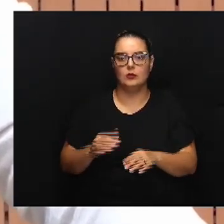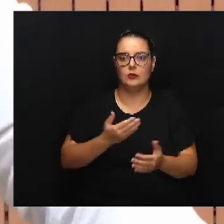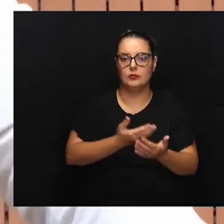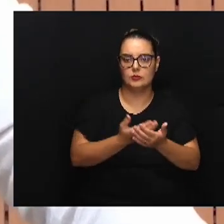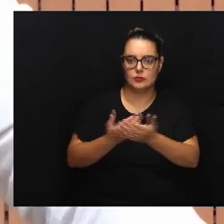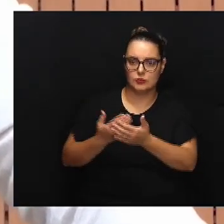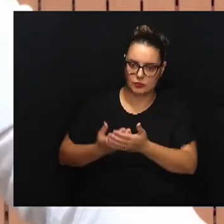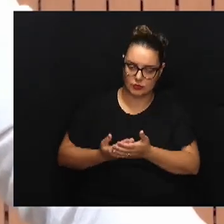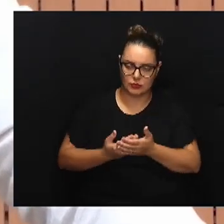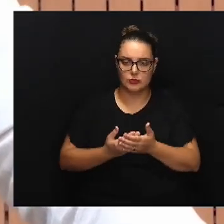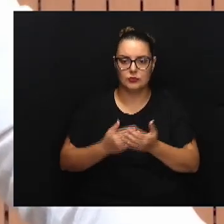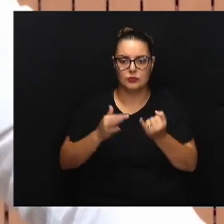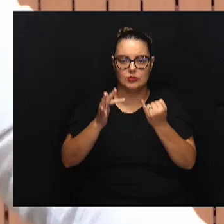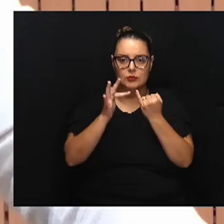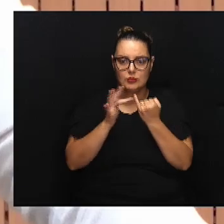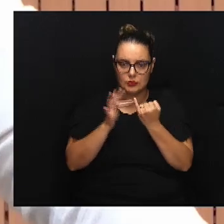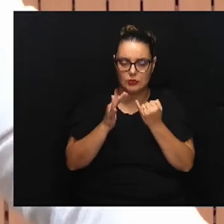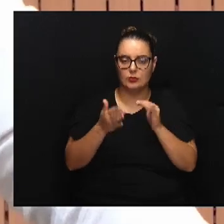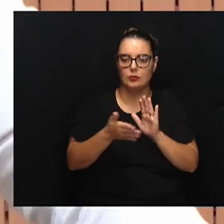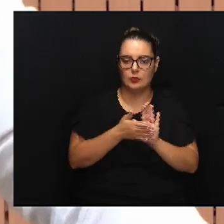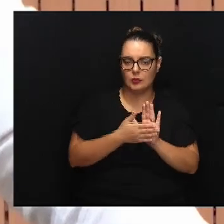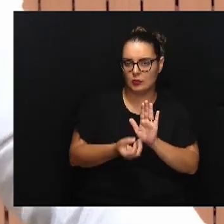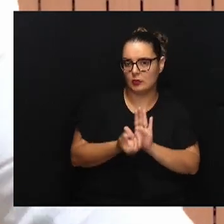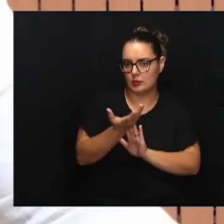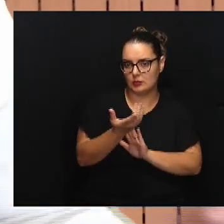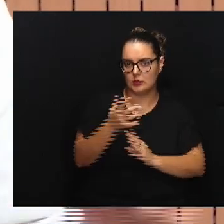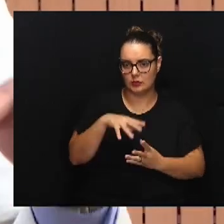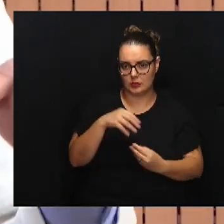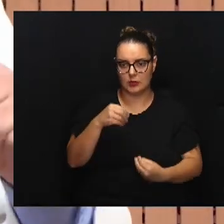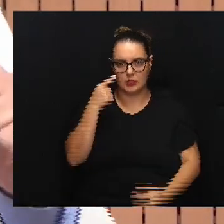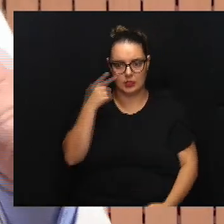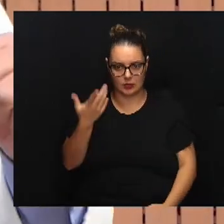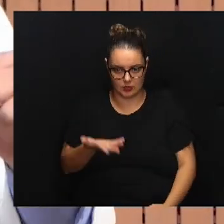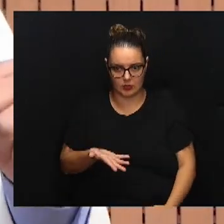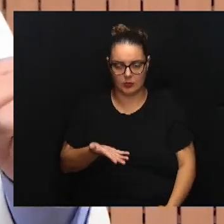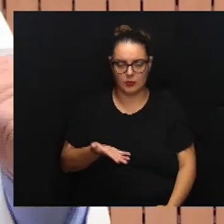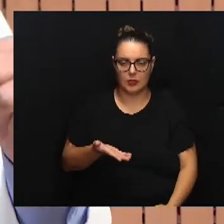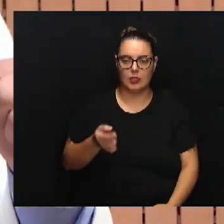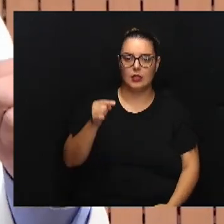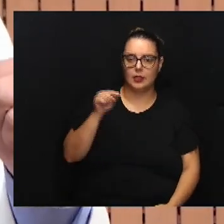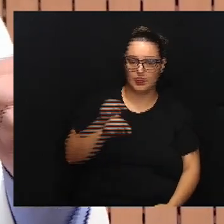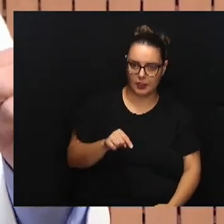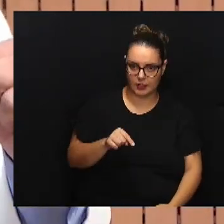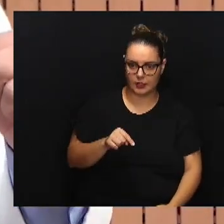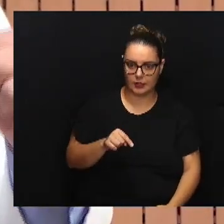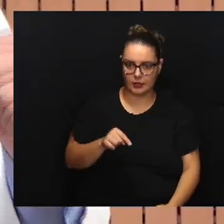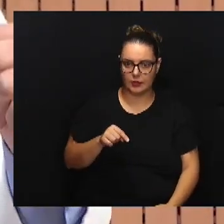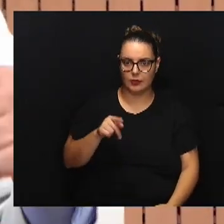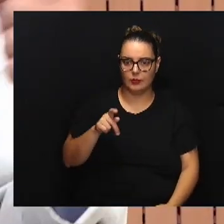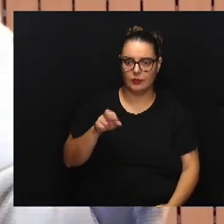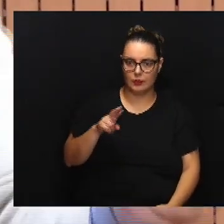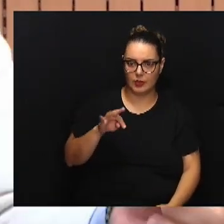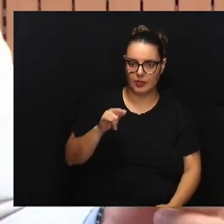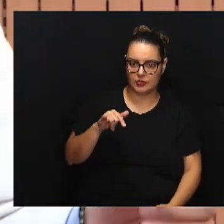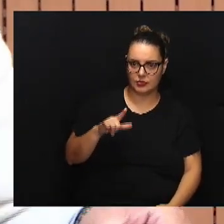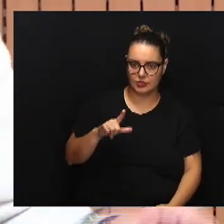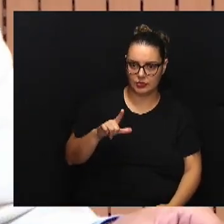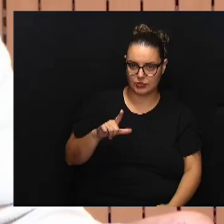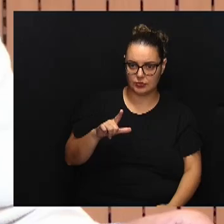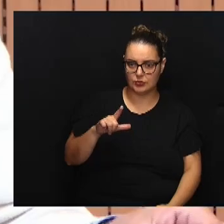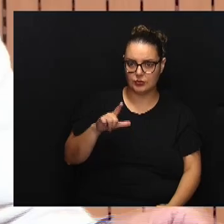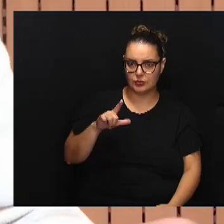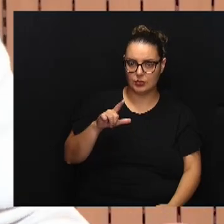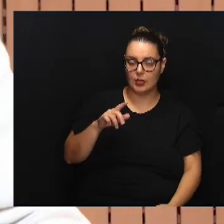é uma proposta que nós criamos também com esse mesmo espírito. A diferença é que o Partiu IF está diretamente ligado